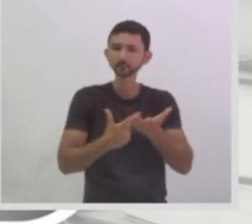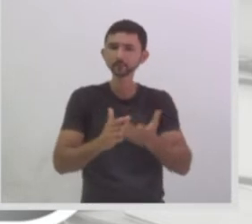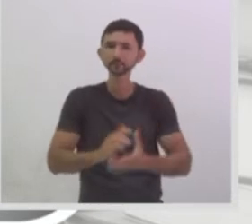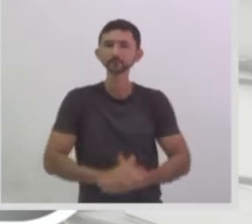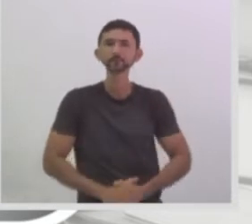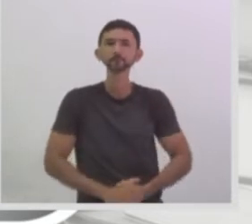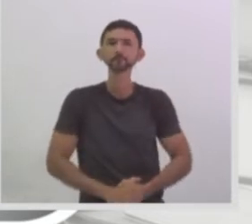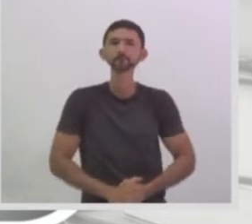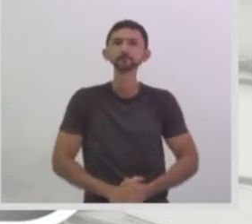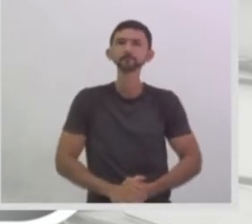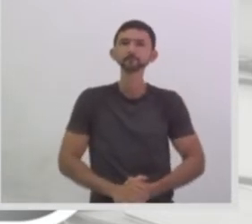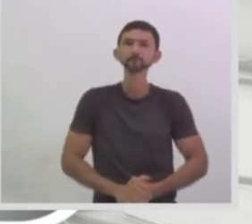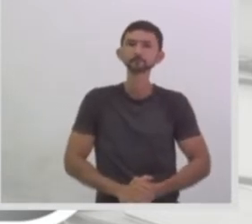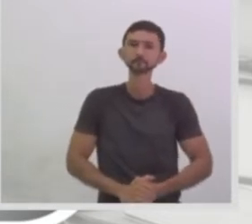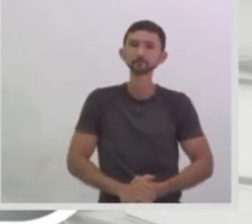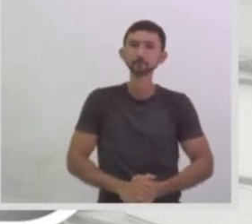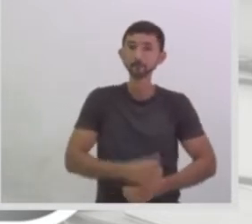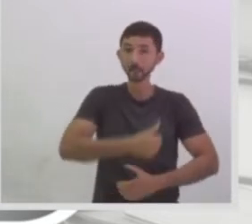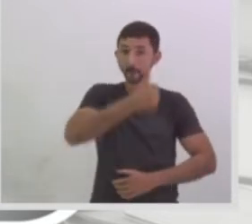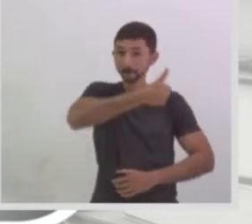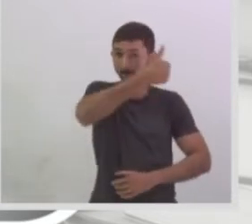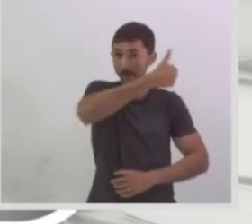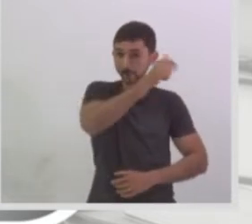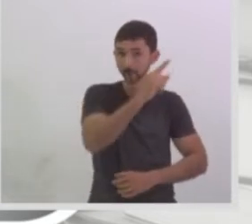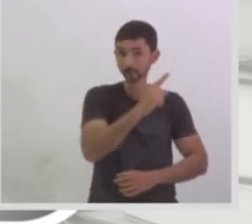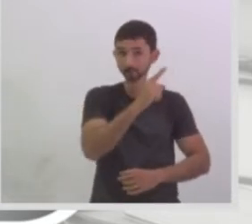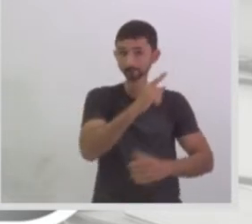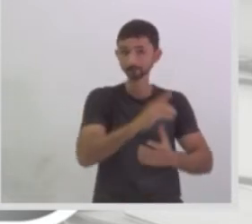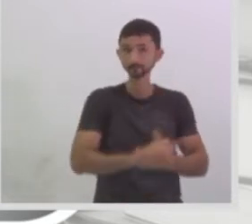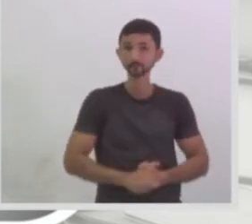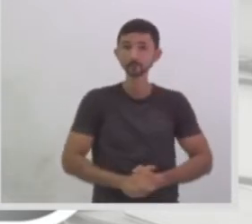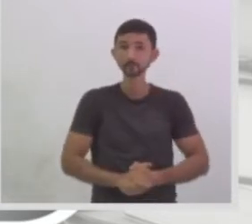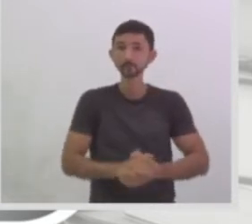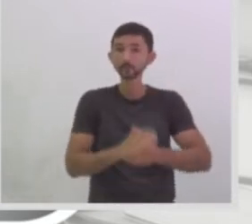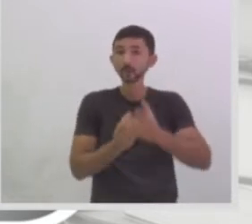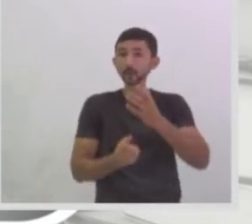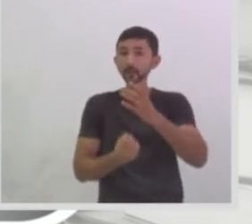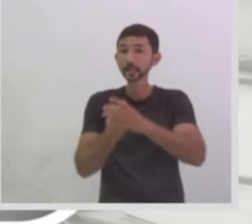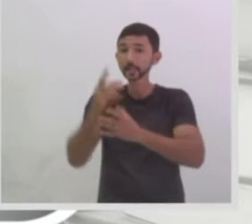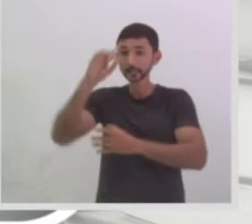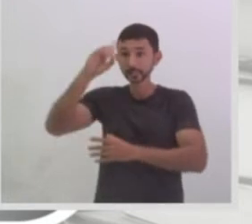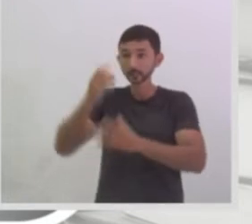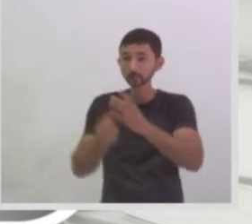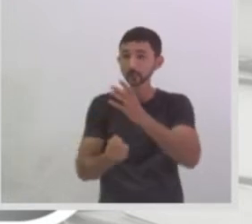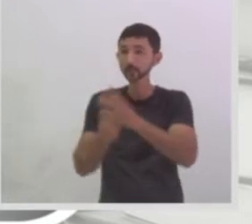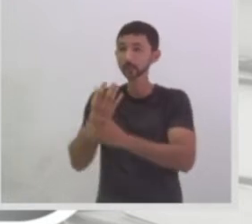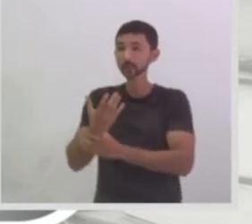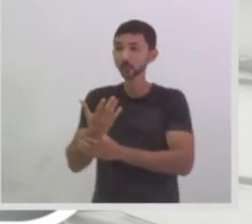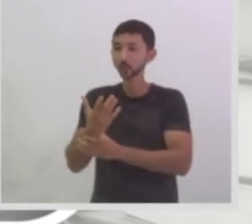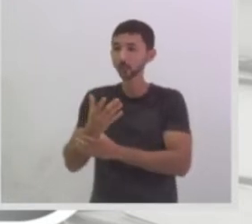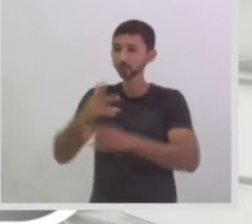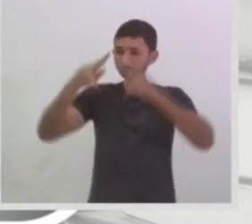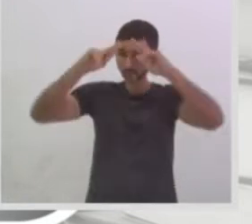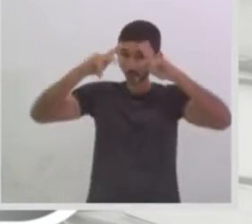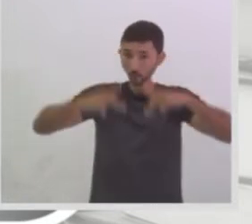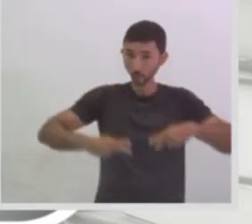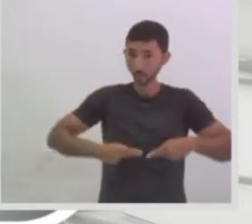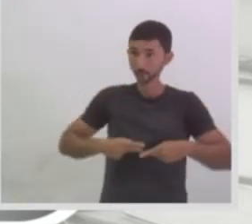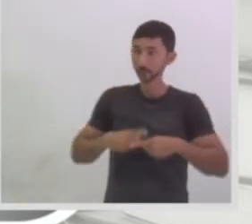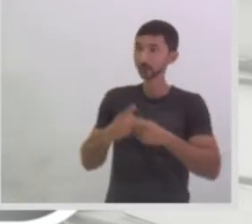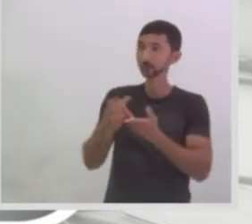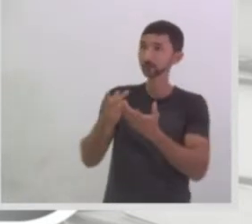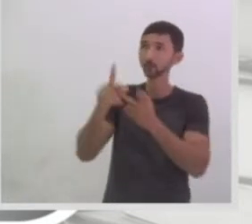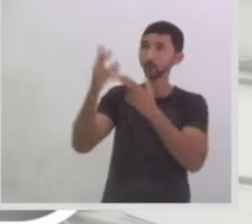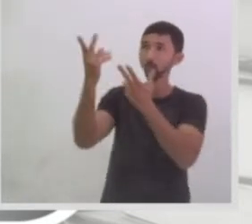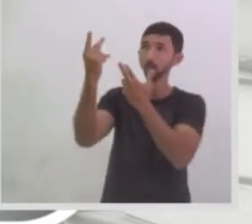tá? Então a primeira imagem está dizendo assim: e criou Deus o homem à sua imagem, a imagem de